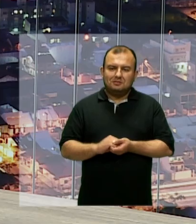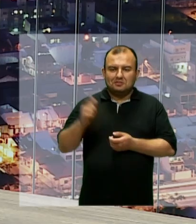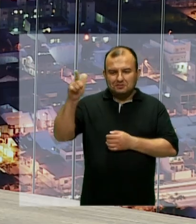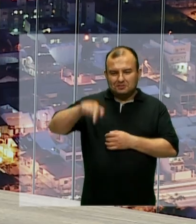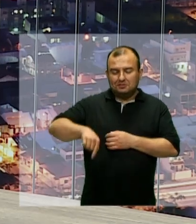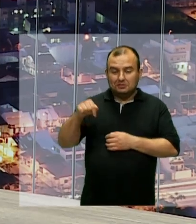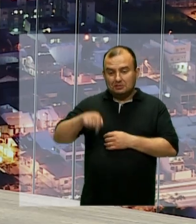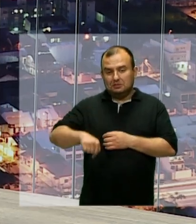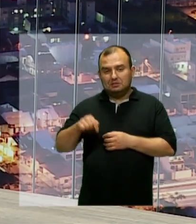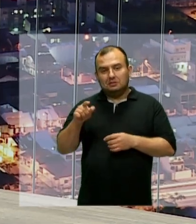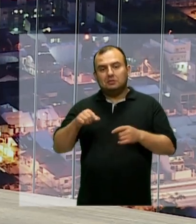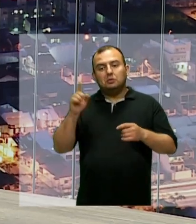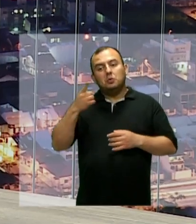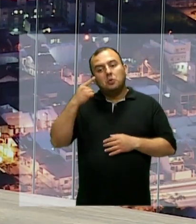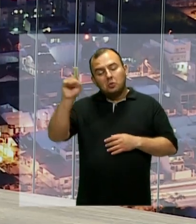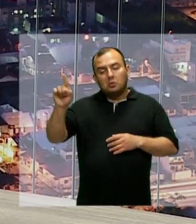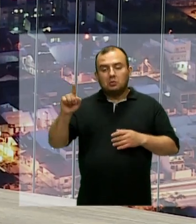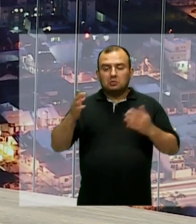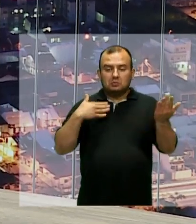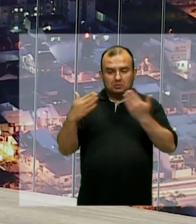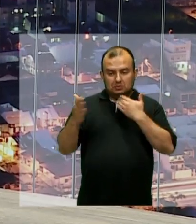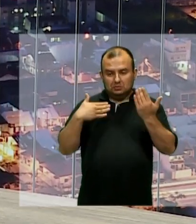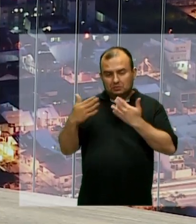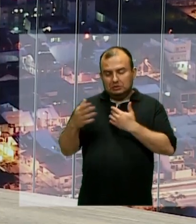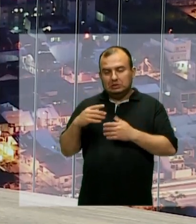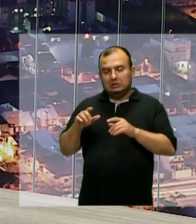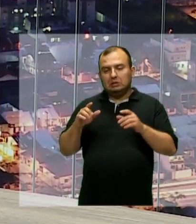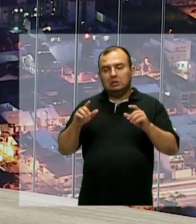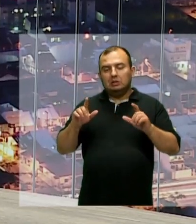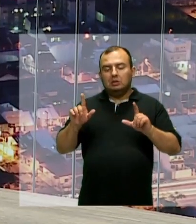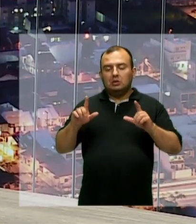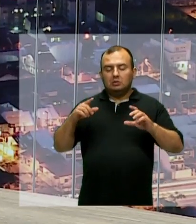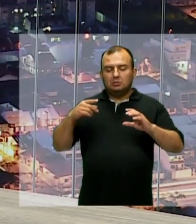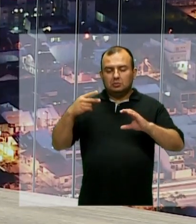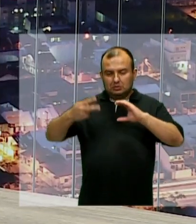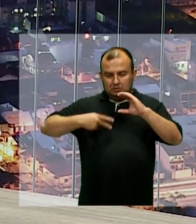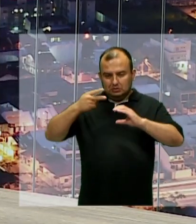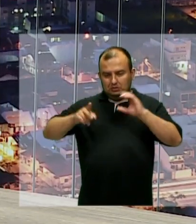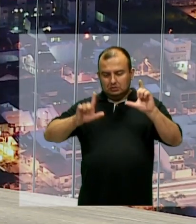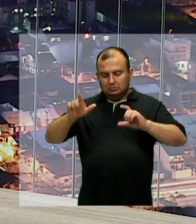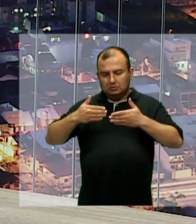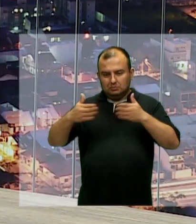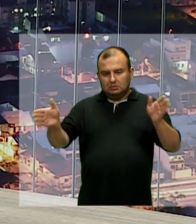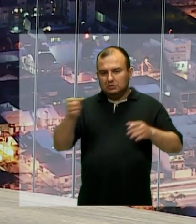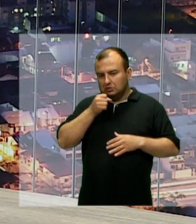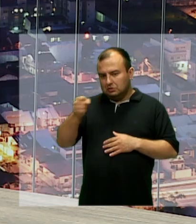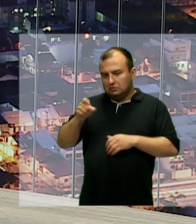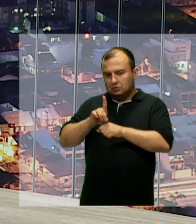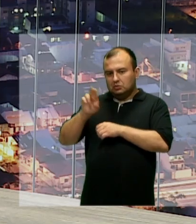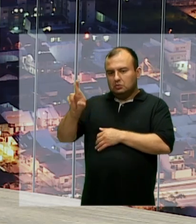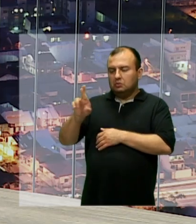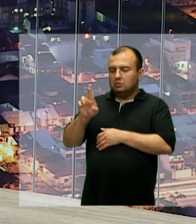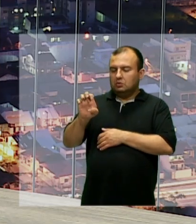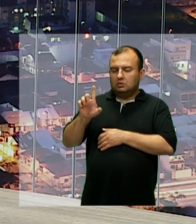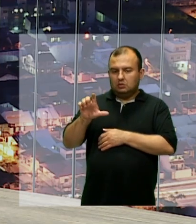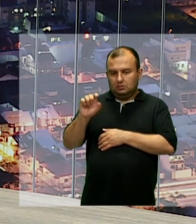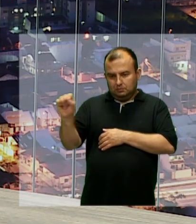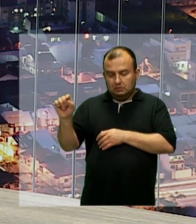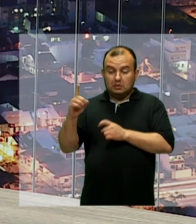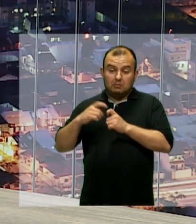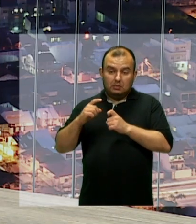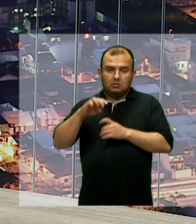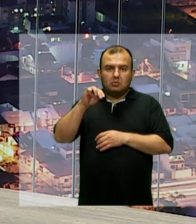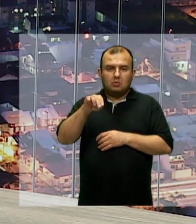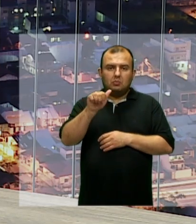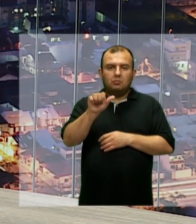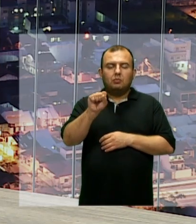Voltamos aqui para este que é o último bloco do Câmara Aberta, que hoje entrevista o Dr. Jorge Rebelo, médico